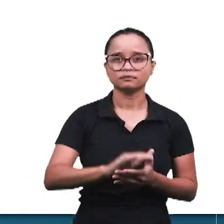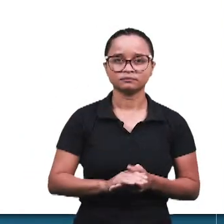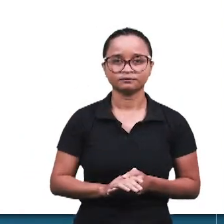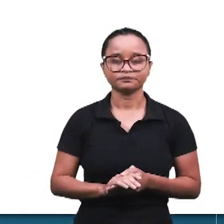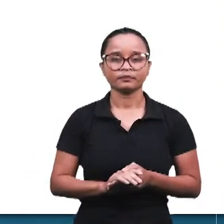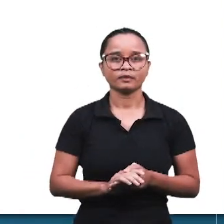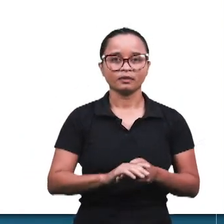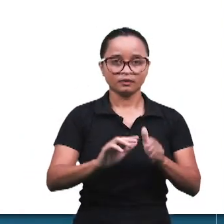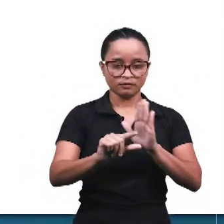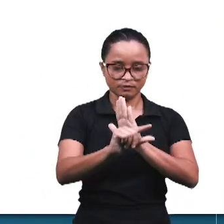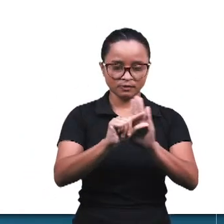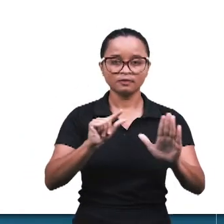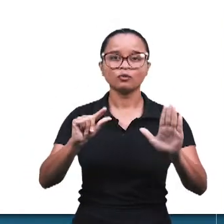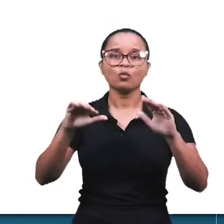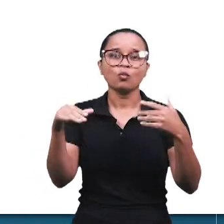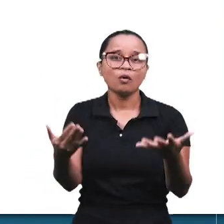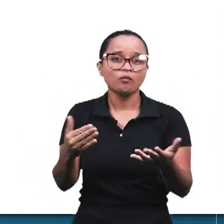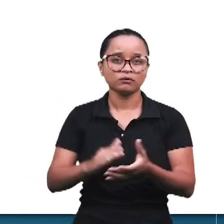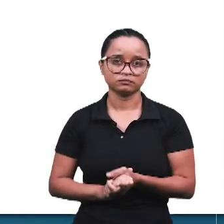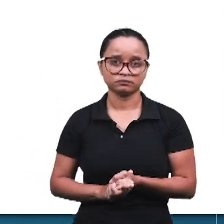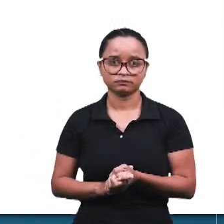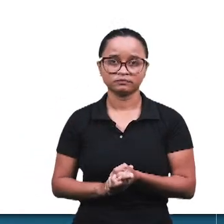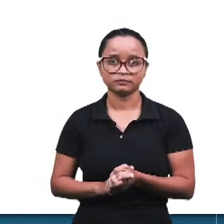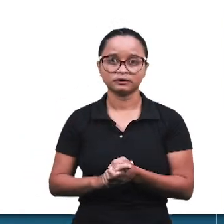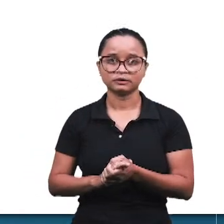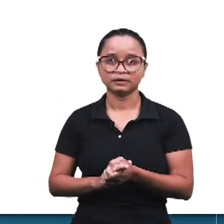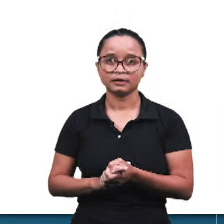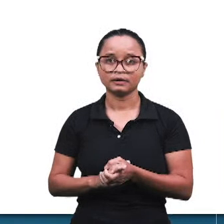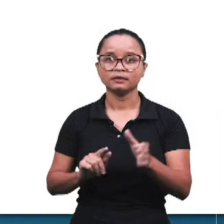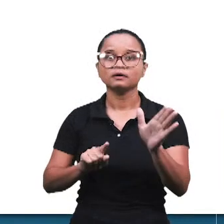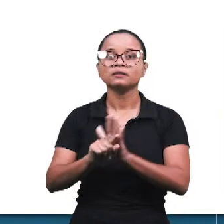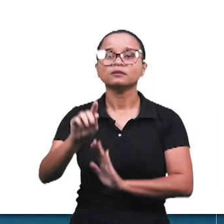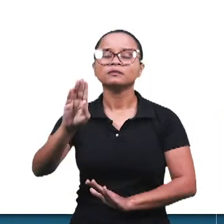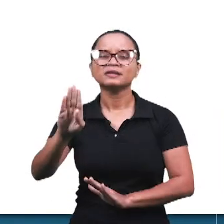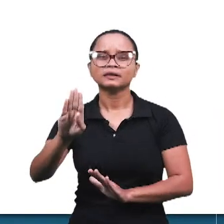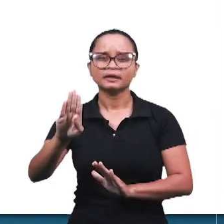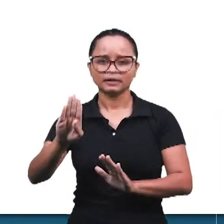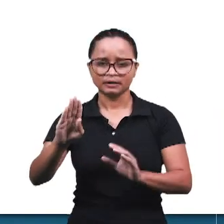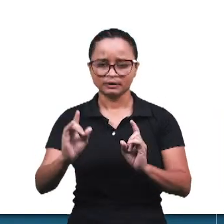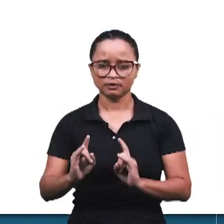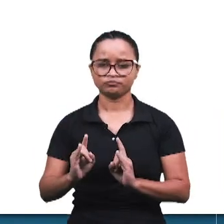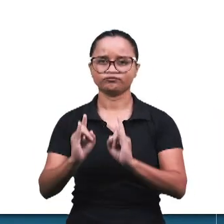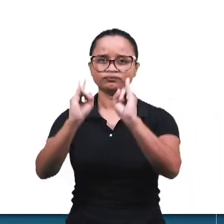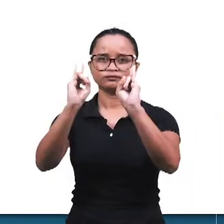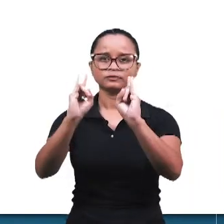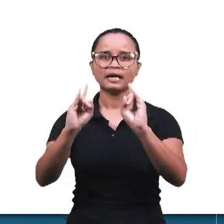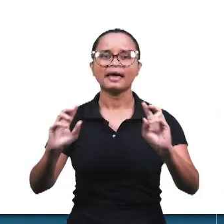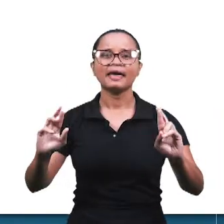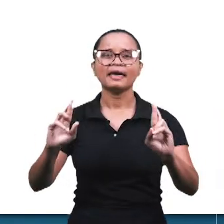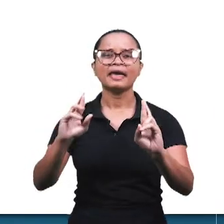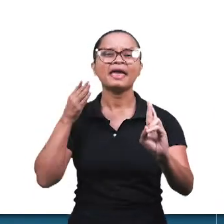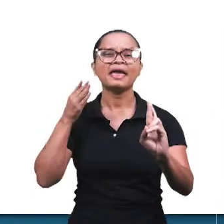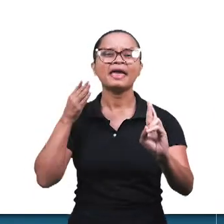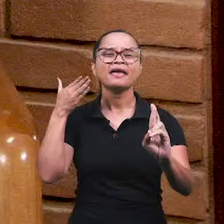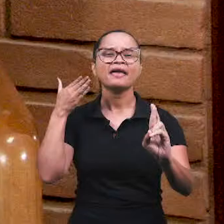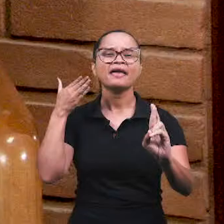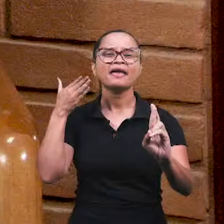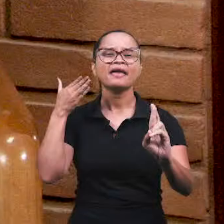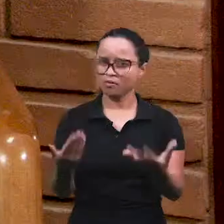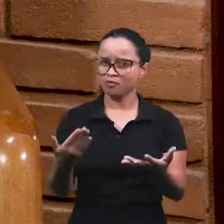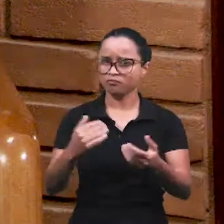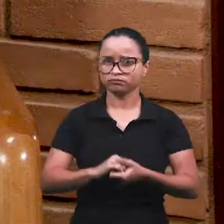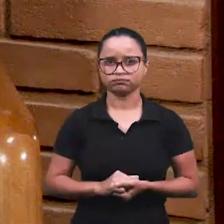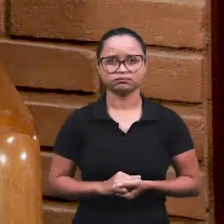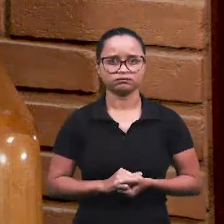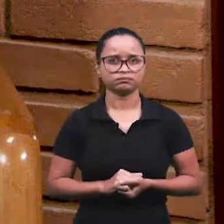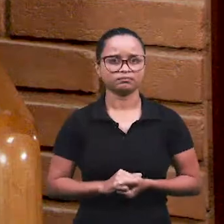o versículo? E a pergunta B, a qual edifício o texto se refere? Quem vai nos